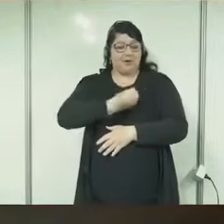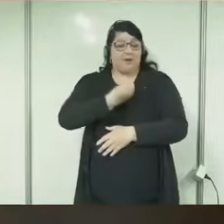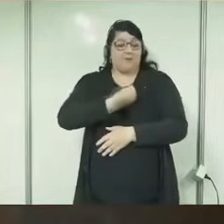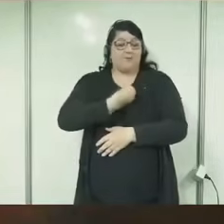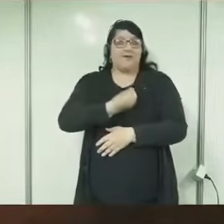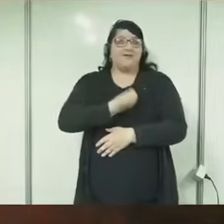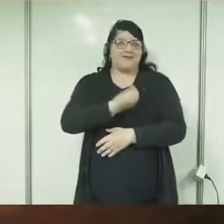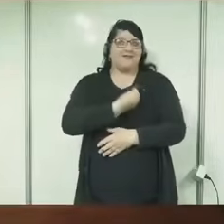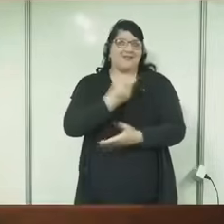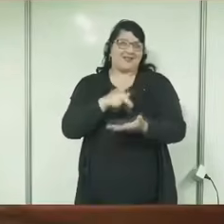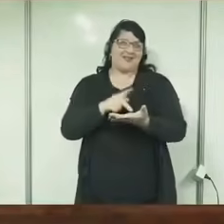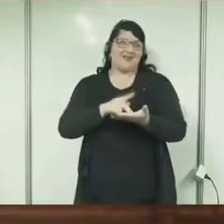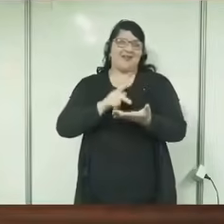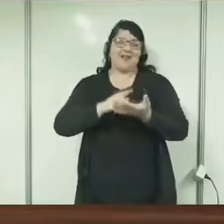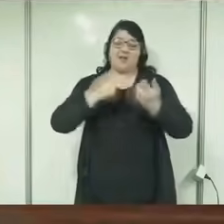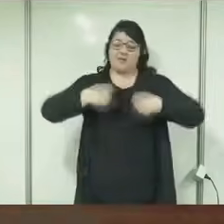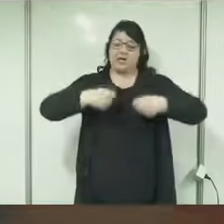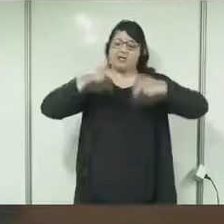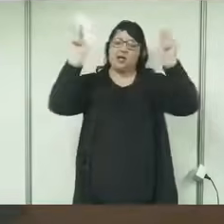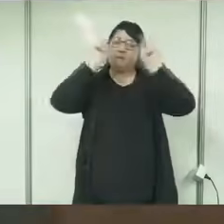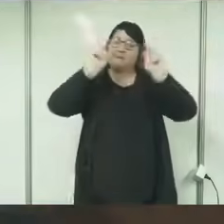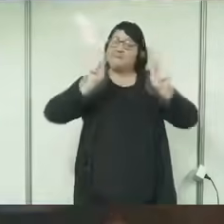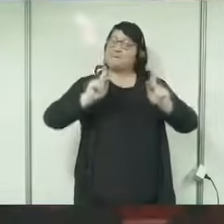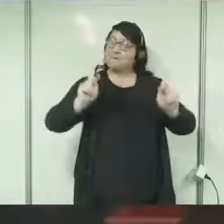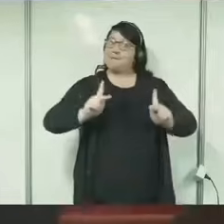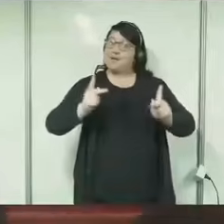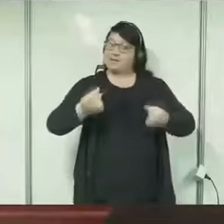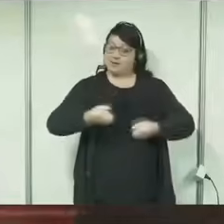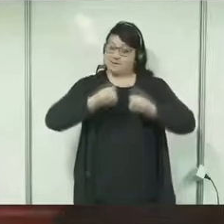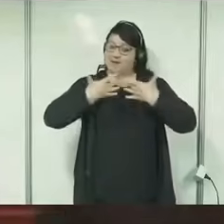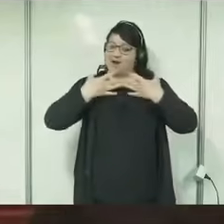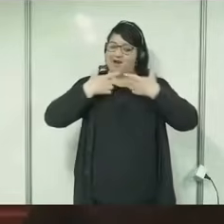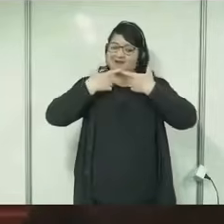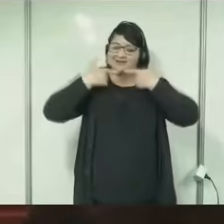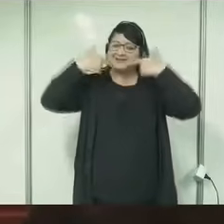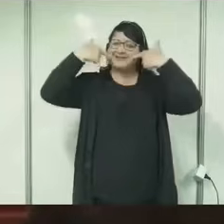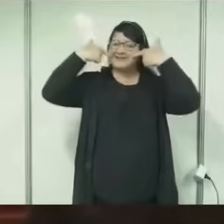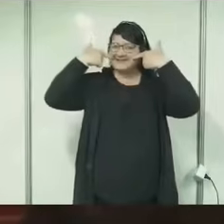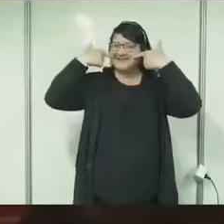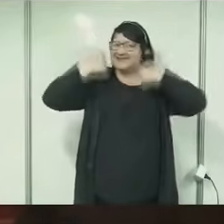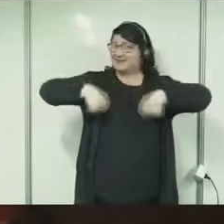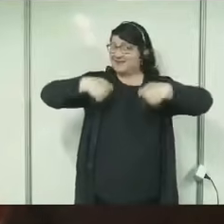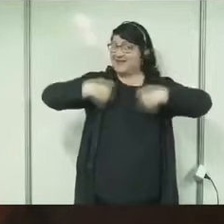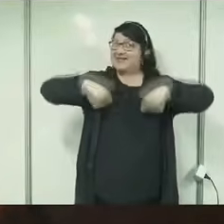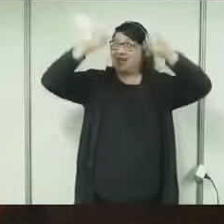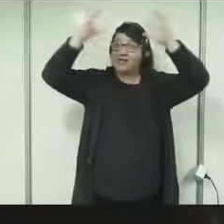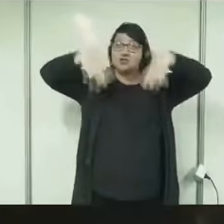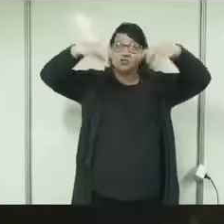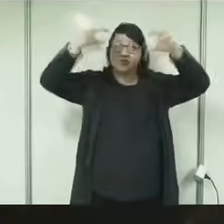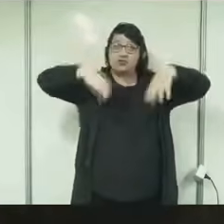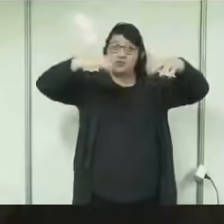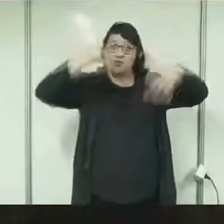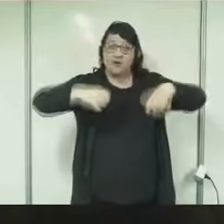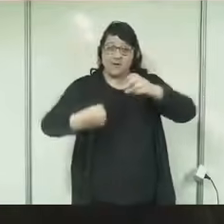poder sorrir. É preciso a chuva para florir.